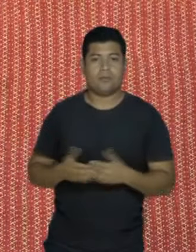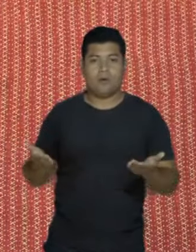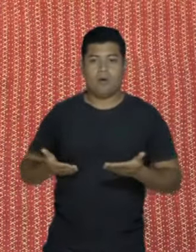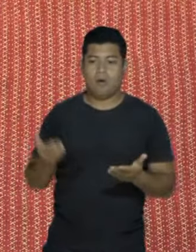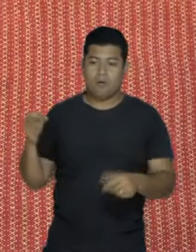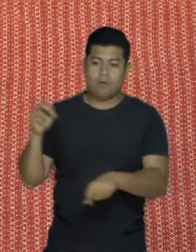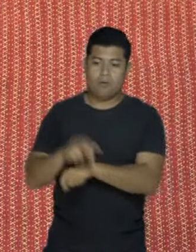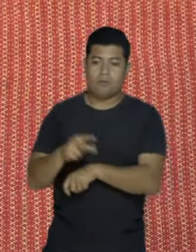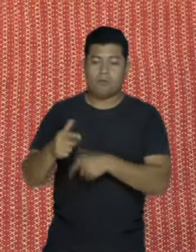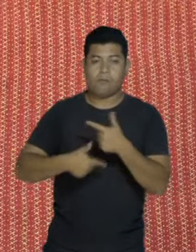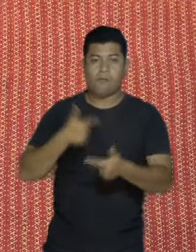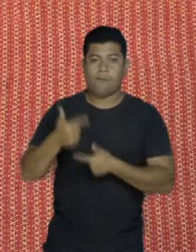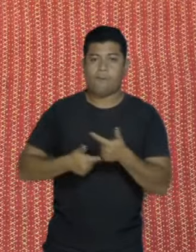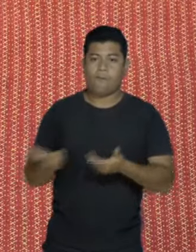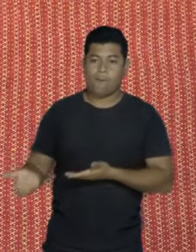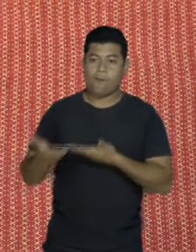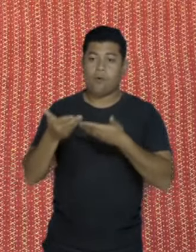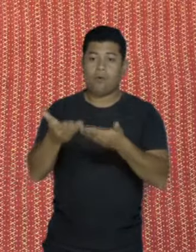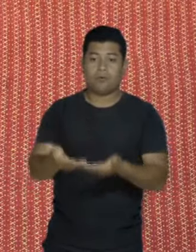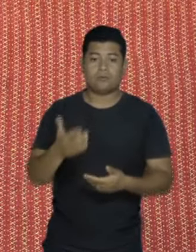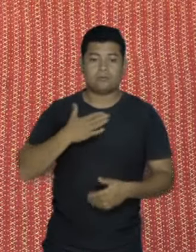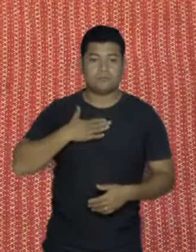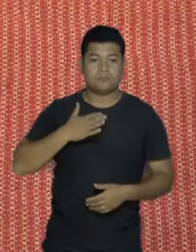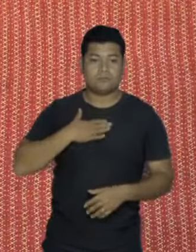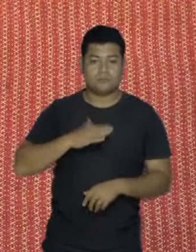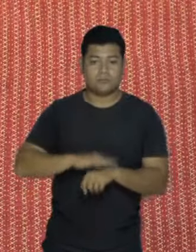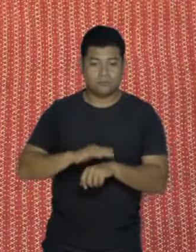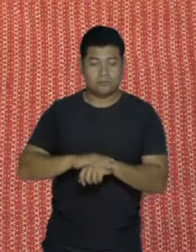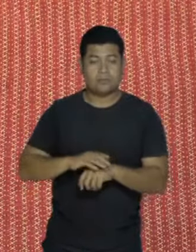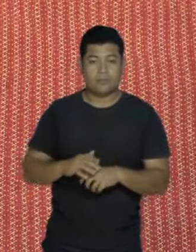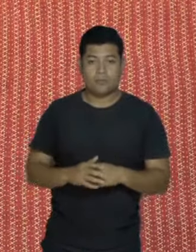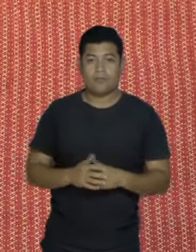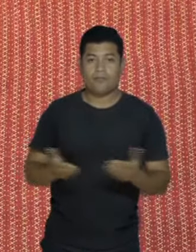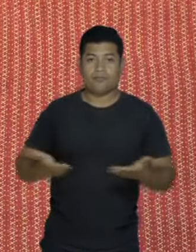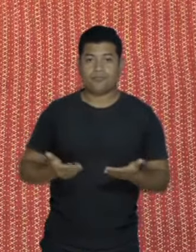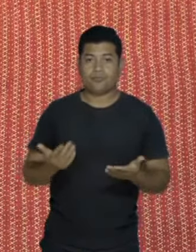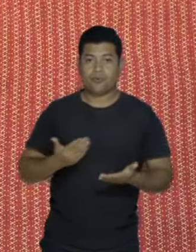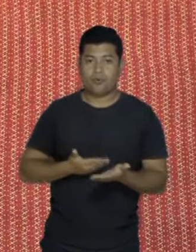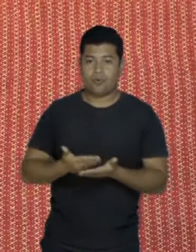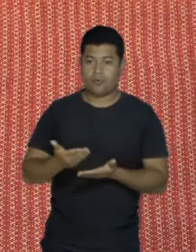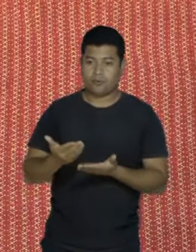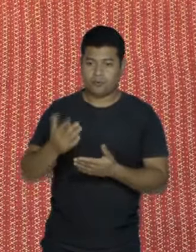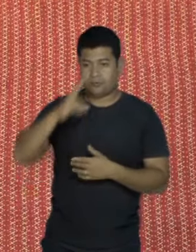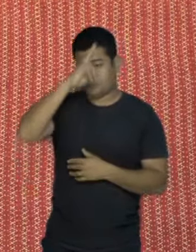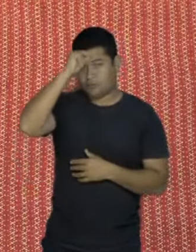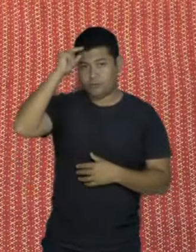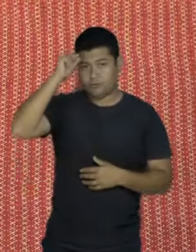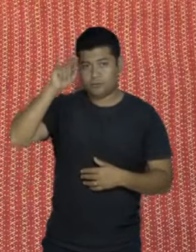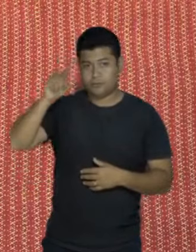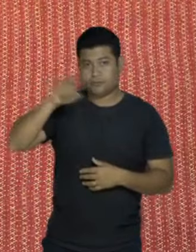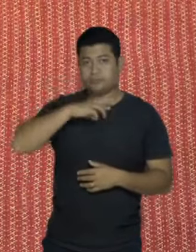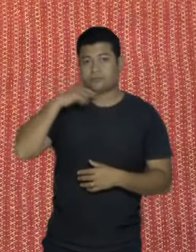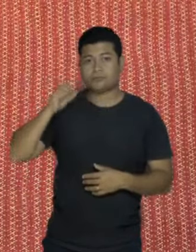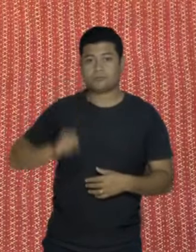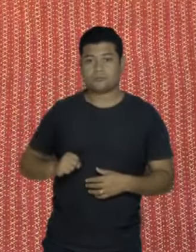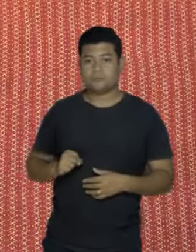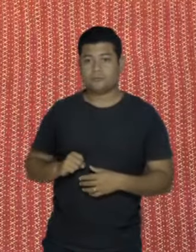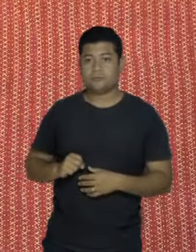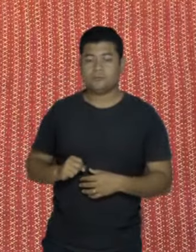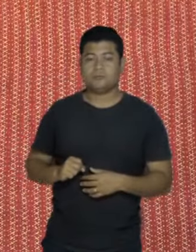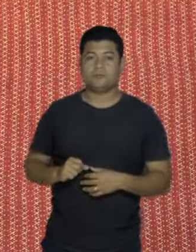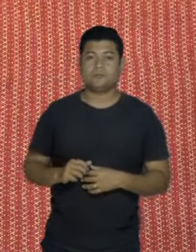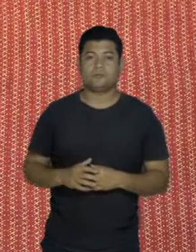atendendo a um convite meu e hoje comanda a nossa amada Jaraguá do Sul do nosso maravilhoso Estado de